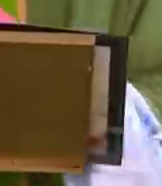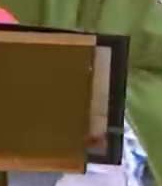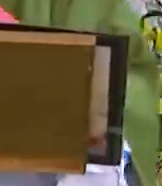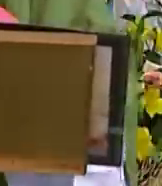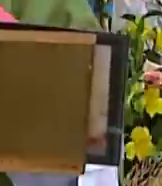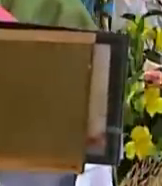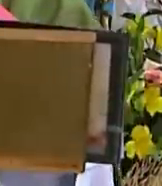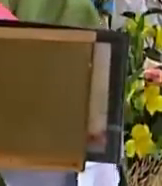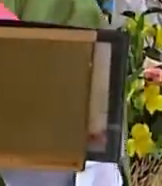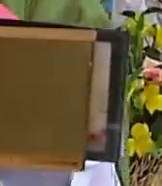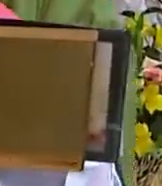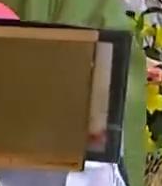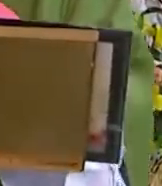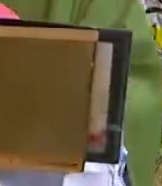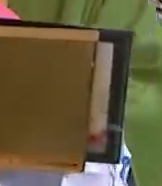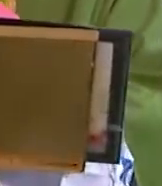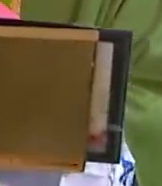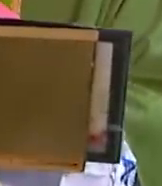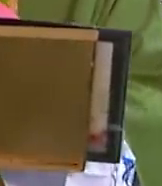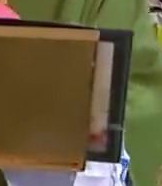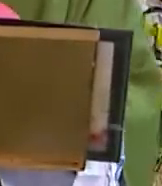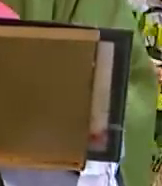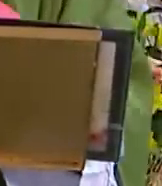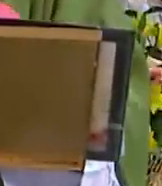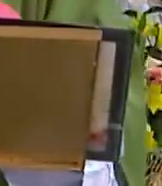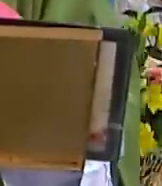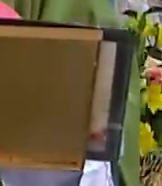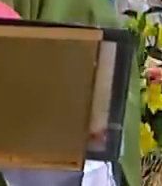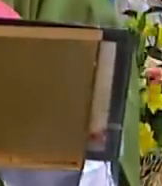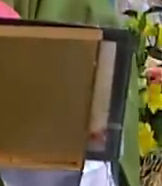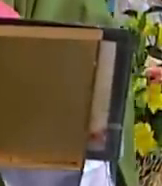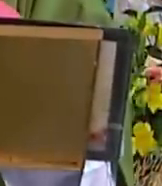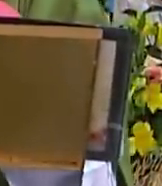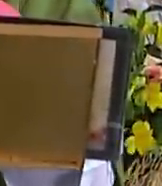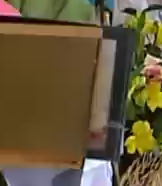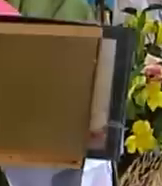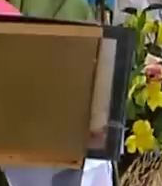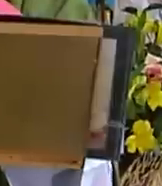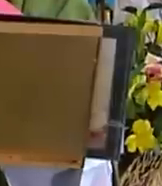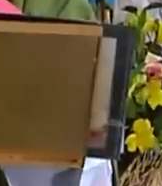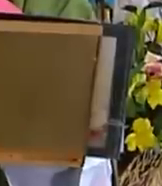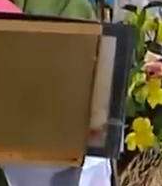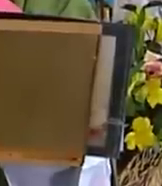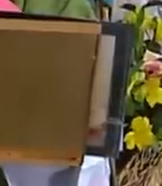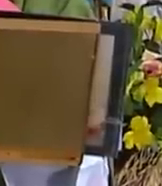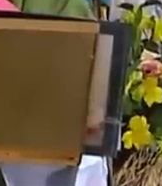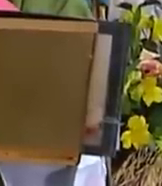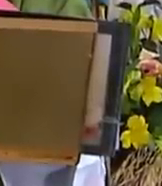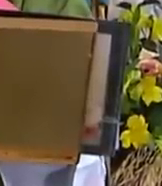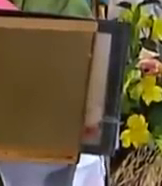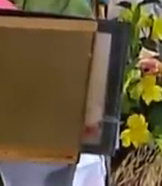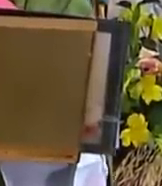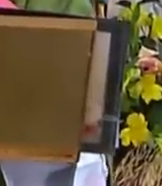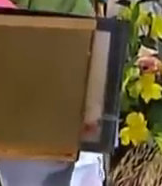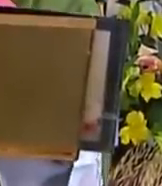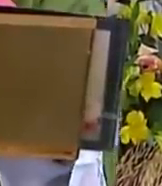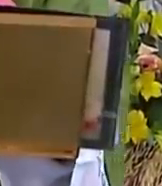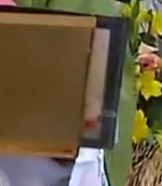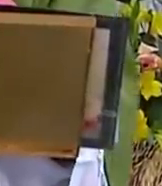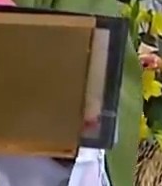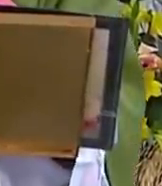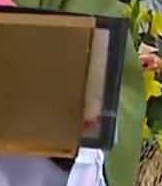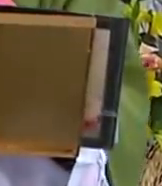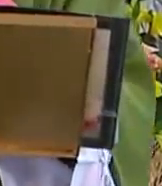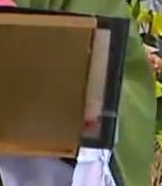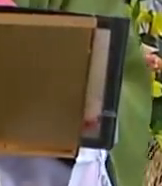Portanto, Jesus, o bom pastor, Deus como pastor que apascenta as suas ovelhas, é um